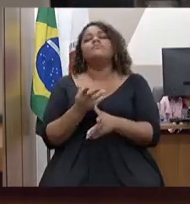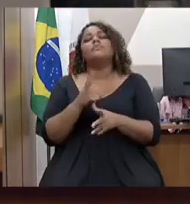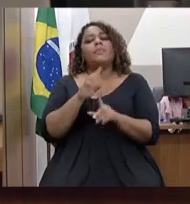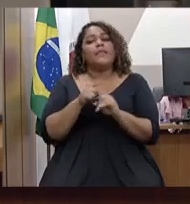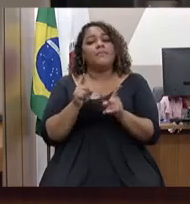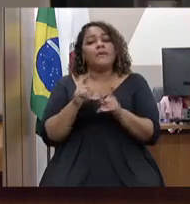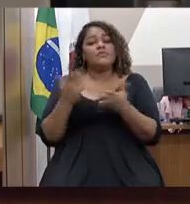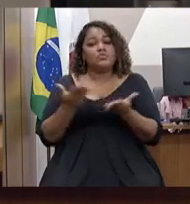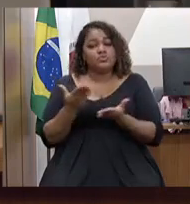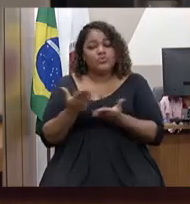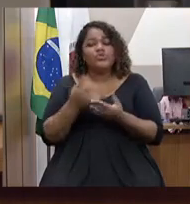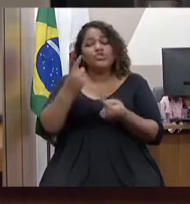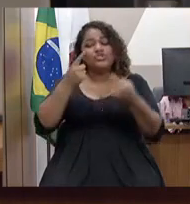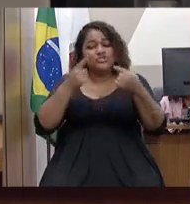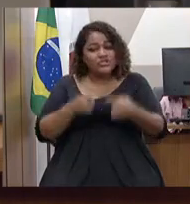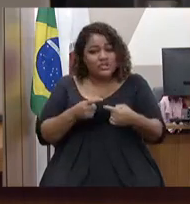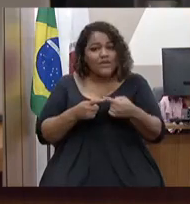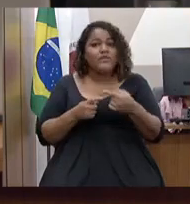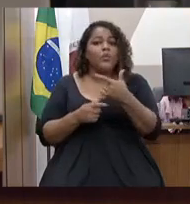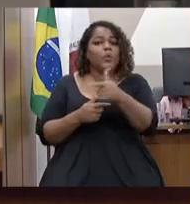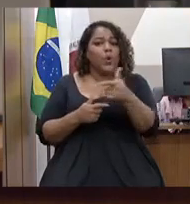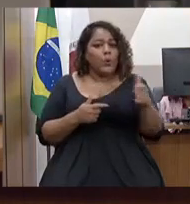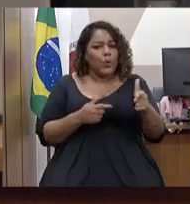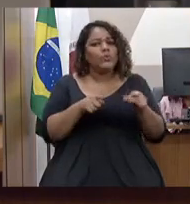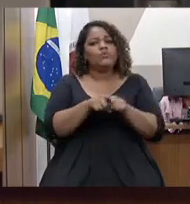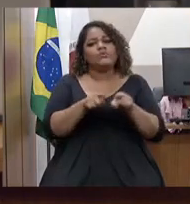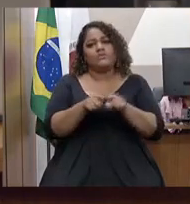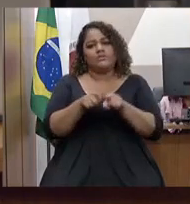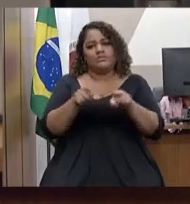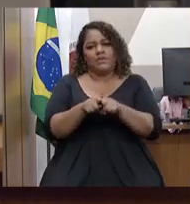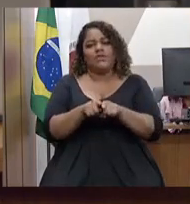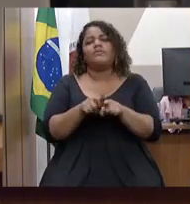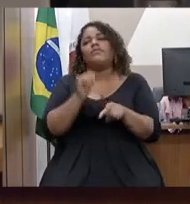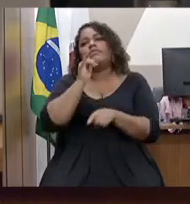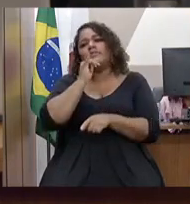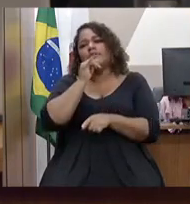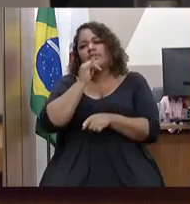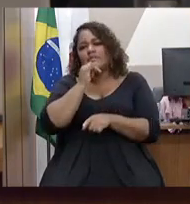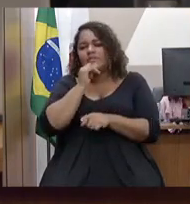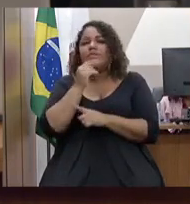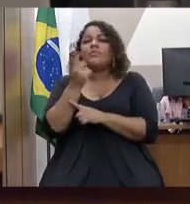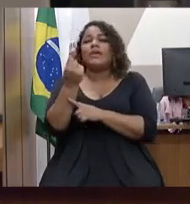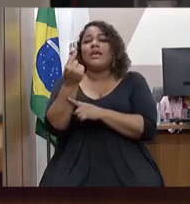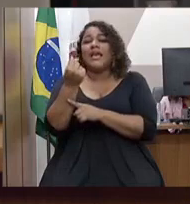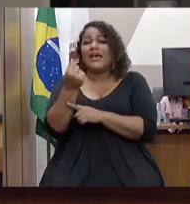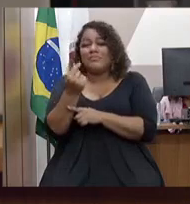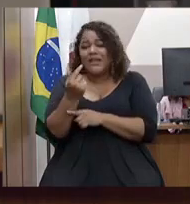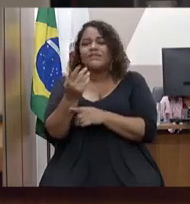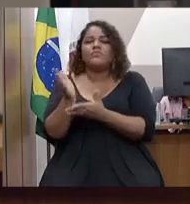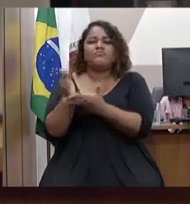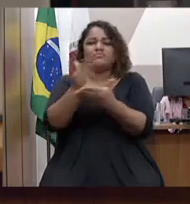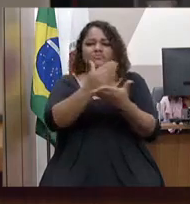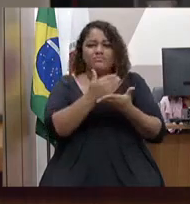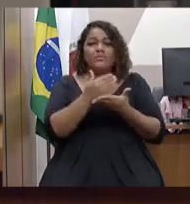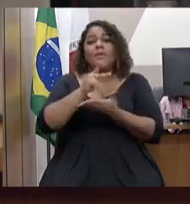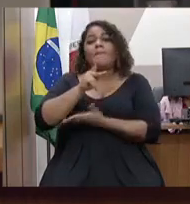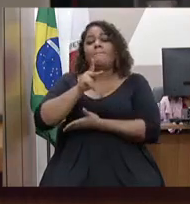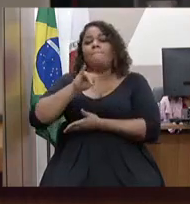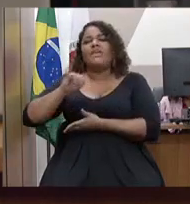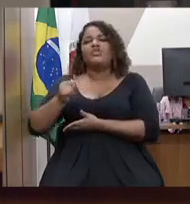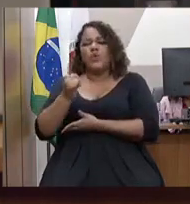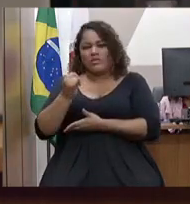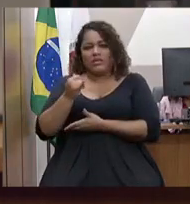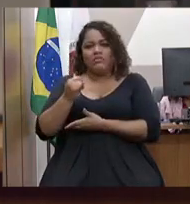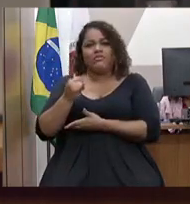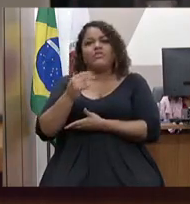globalização na capitalização né veio aí todas as formas de trabalho a urbanização a pejotização hoje